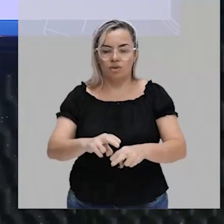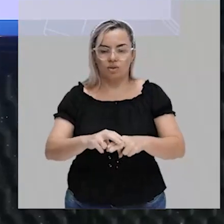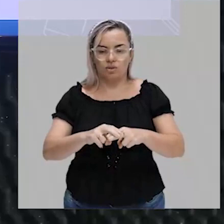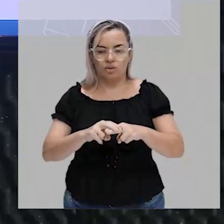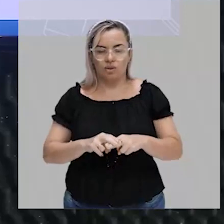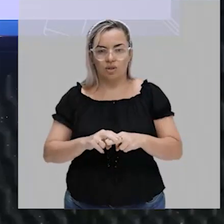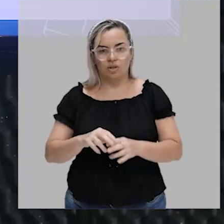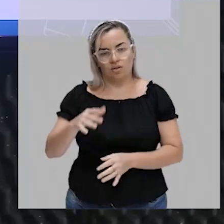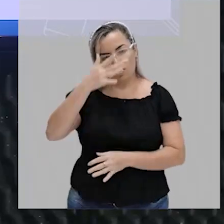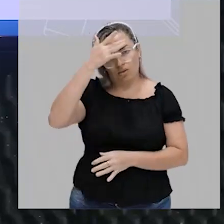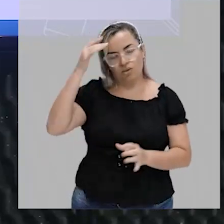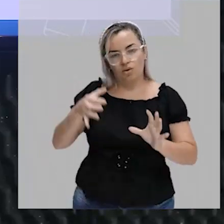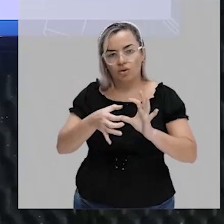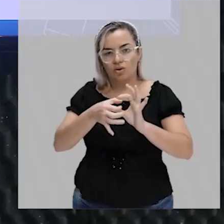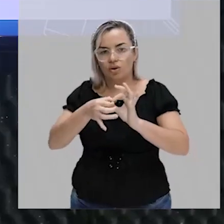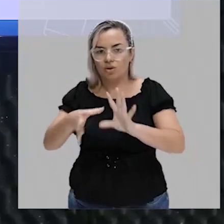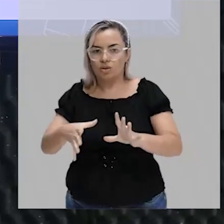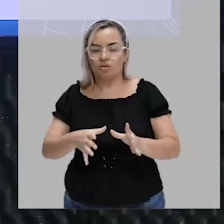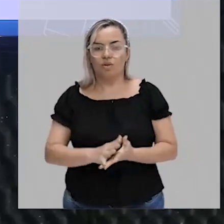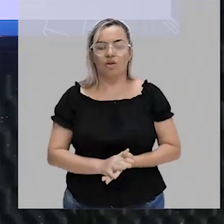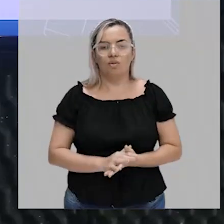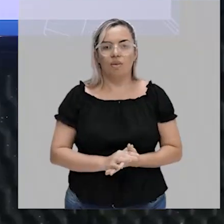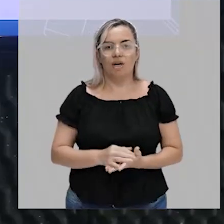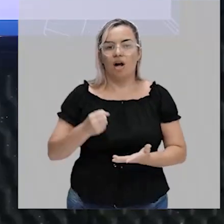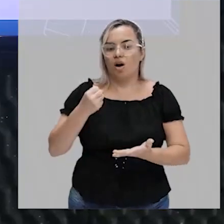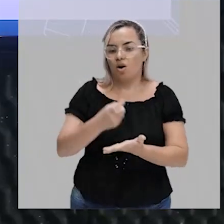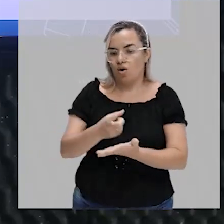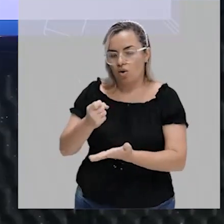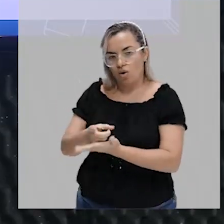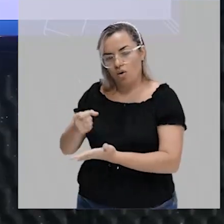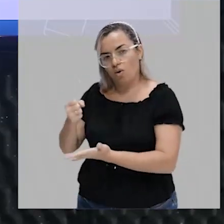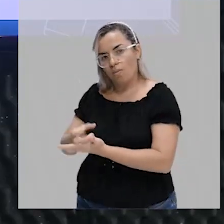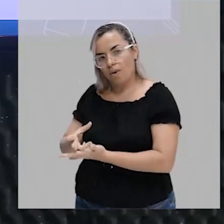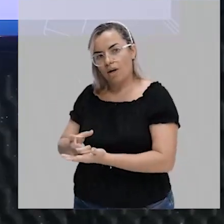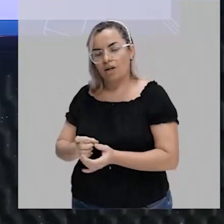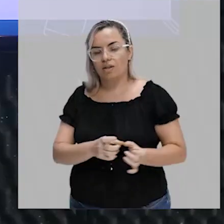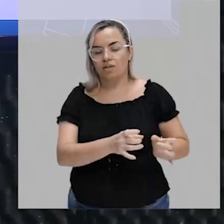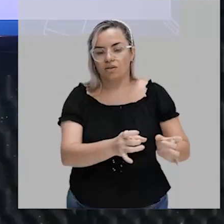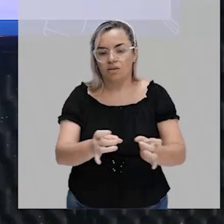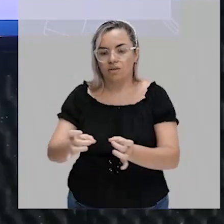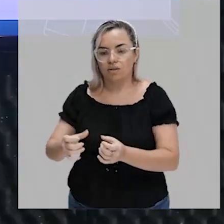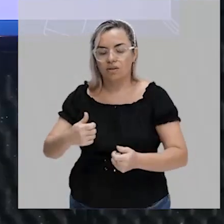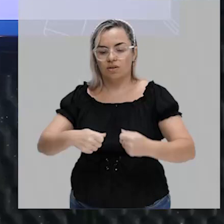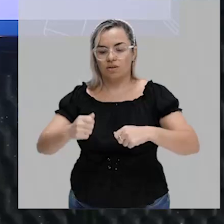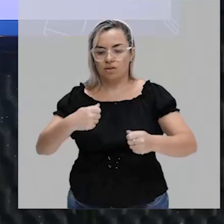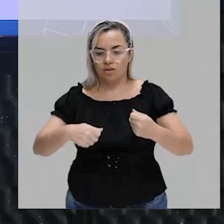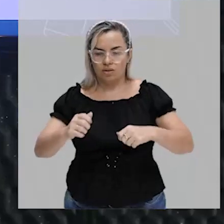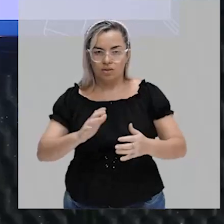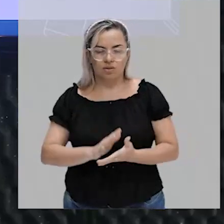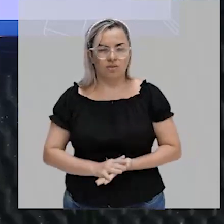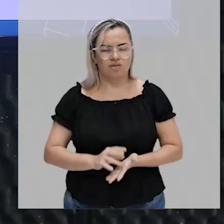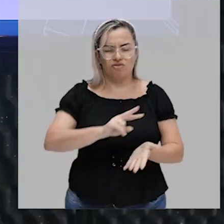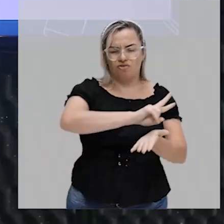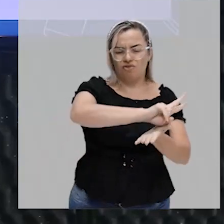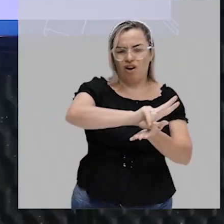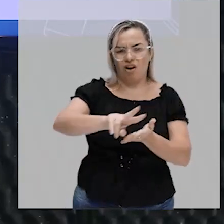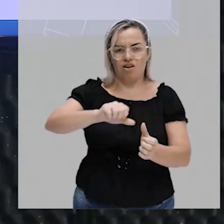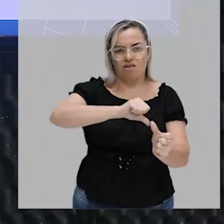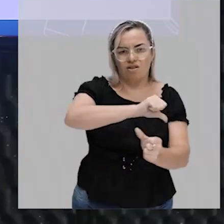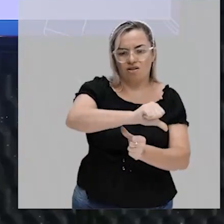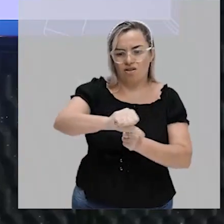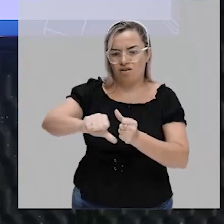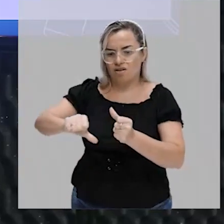econômico. Nós vamos ter também a flexibilização das leis trabalhistas. Então nós temos uma série de mudanças advindas aí do período